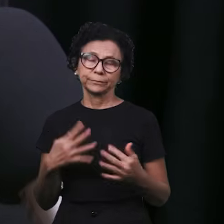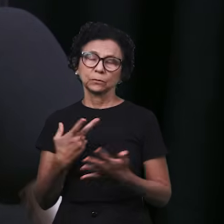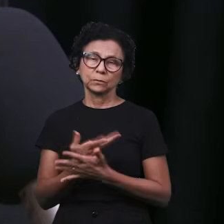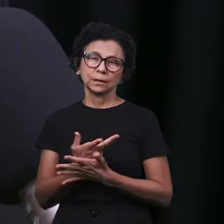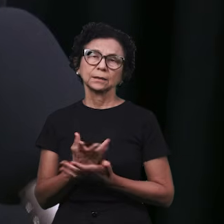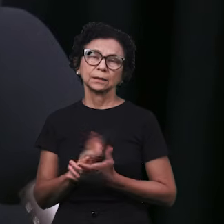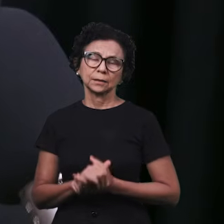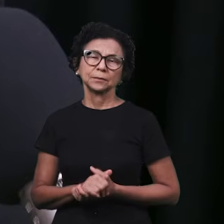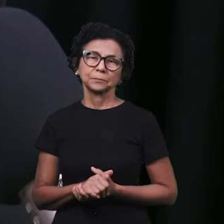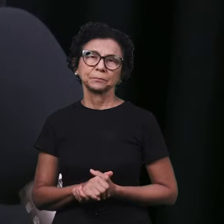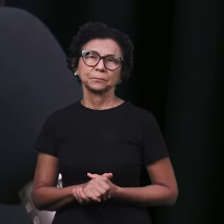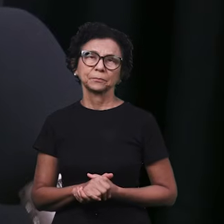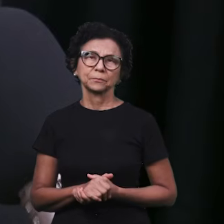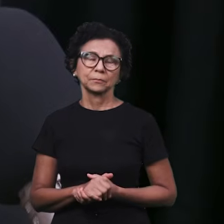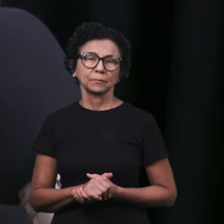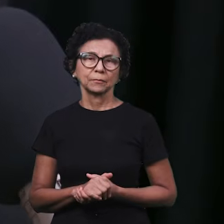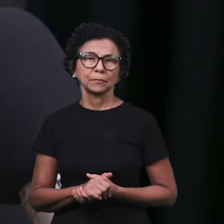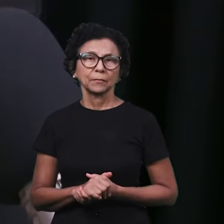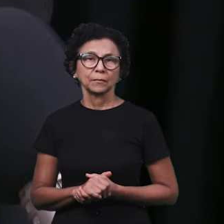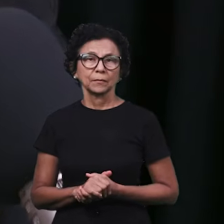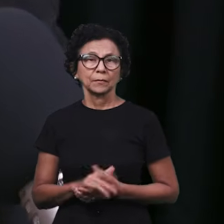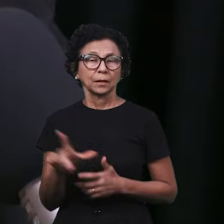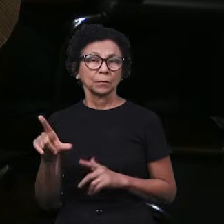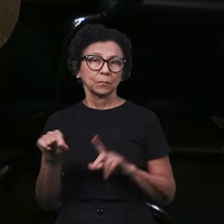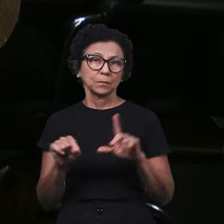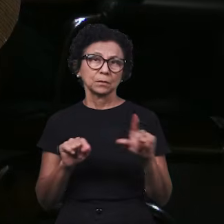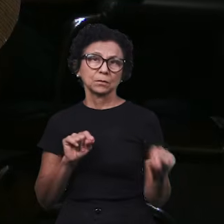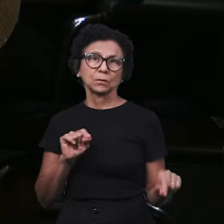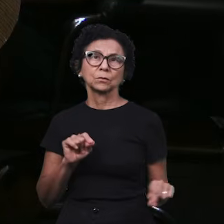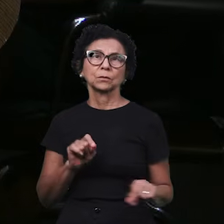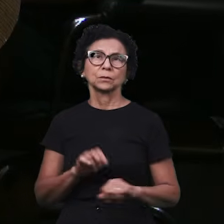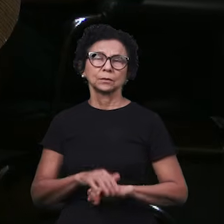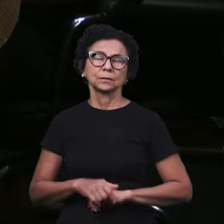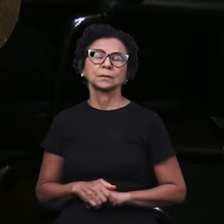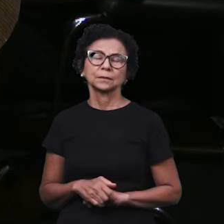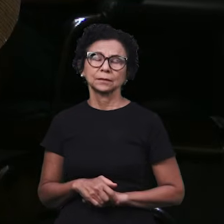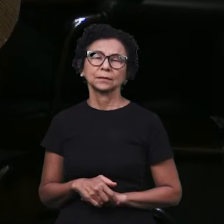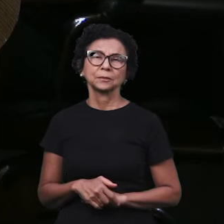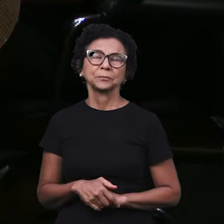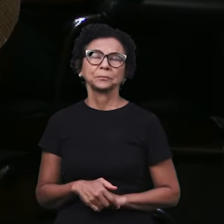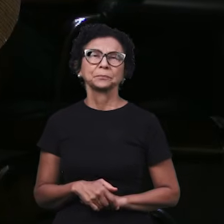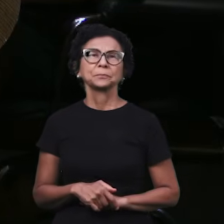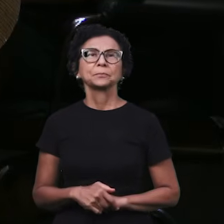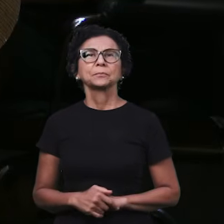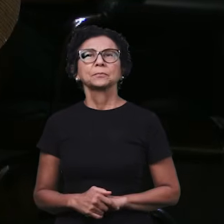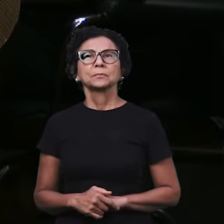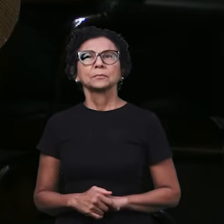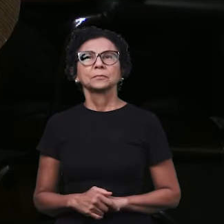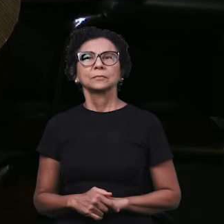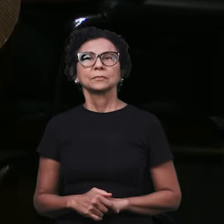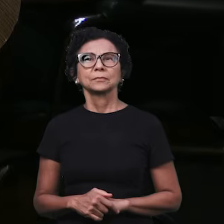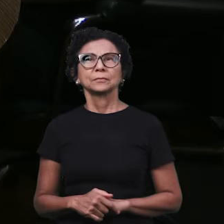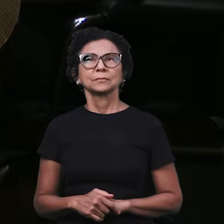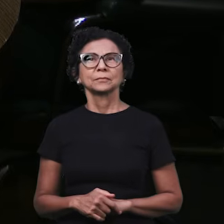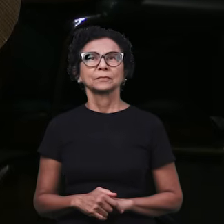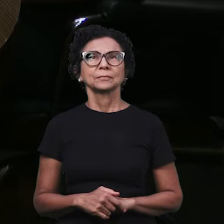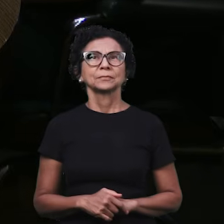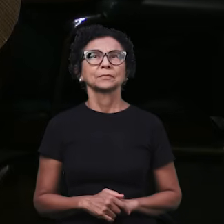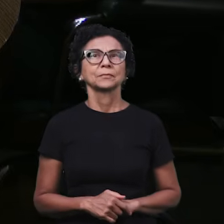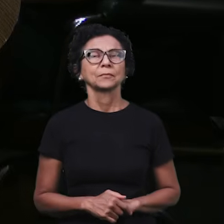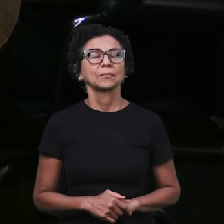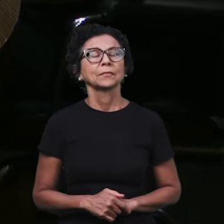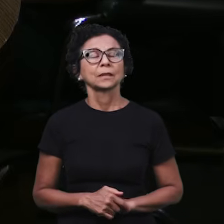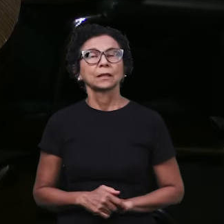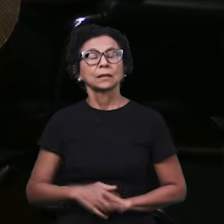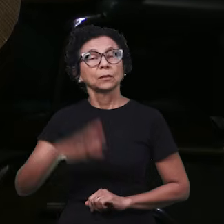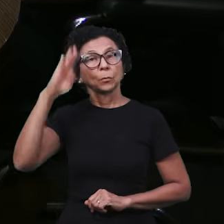uma escolha. A língua de sinais proporciona isso pra gente, exatamente. né? Mostrar o principal, que é o Isso aí. Senhor, que é o Senhor, né?